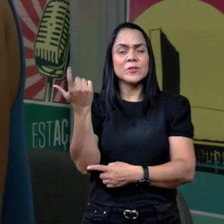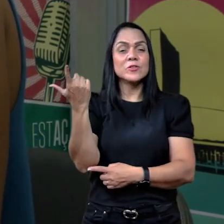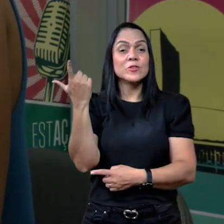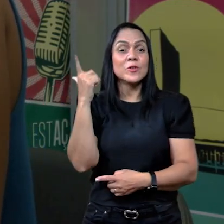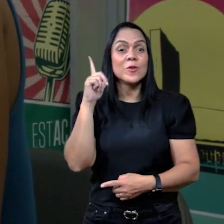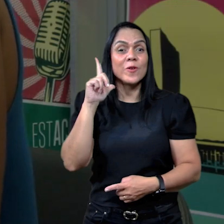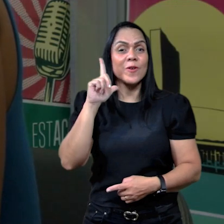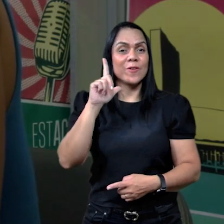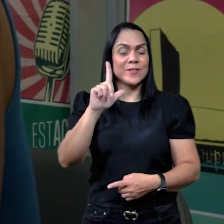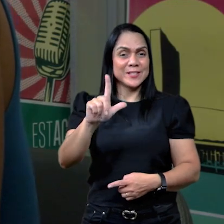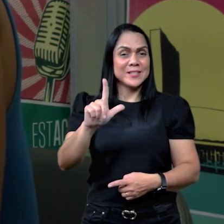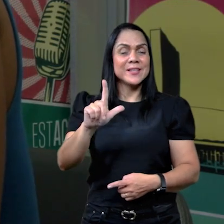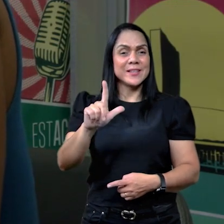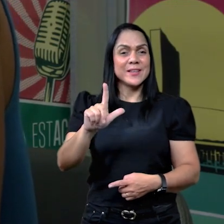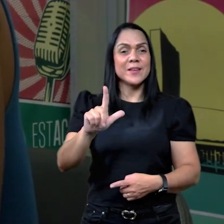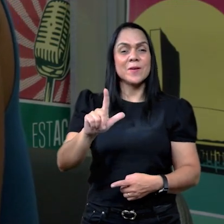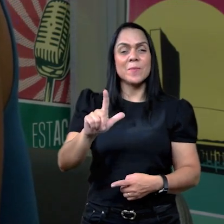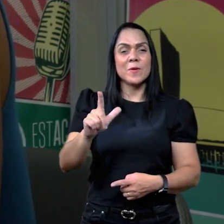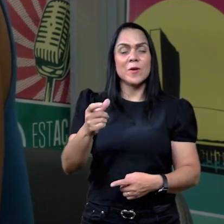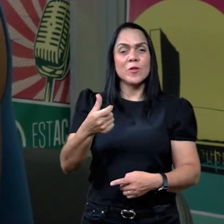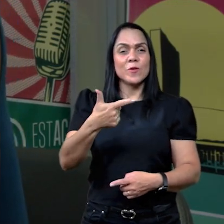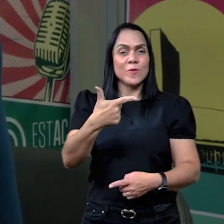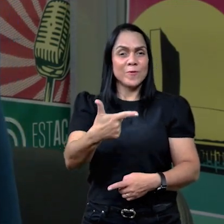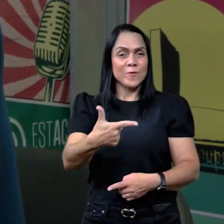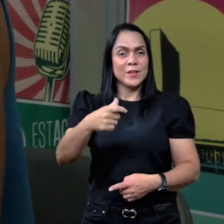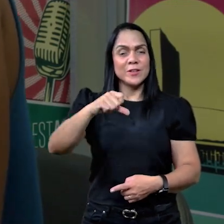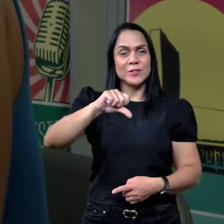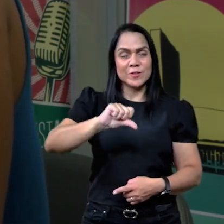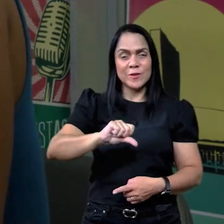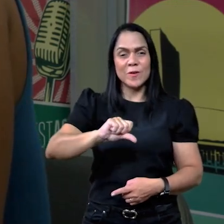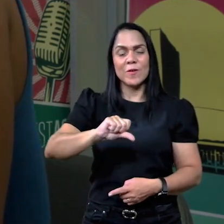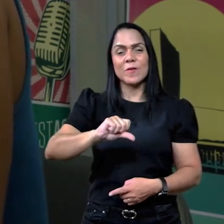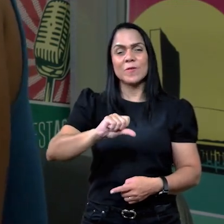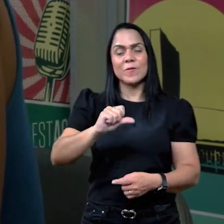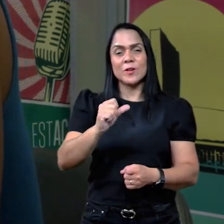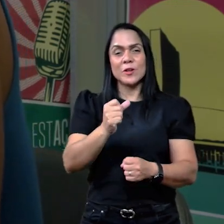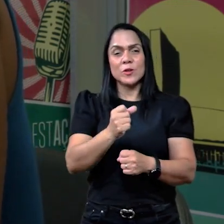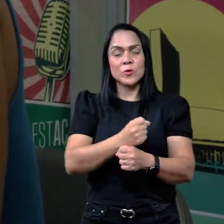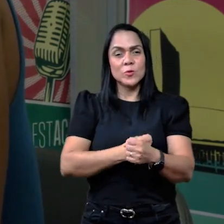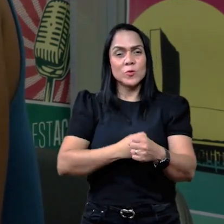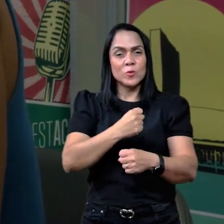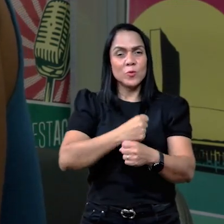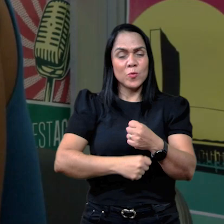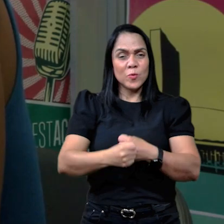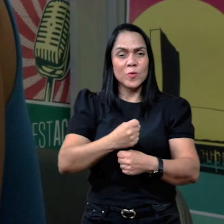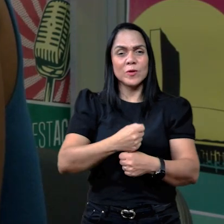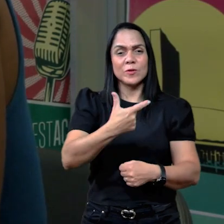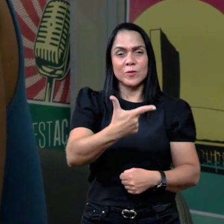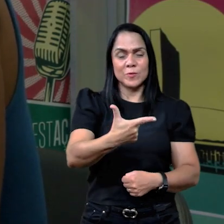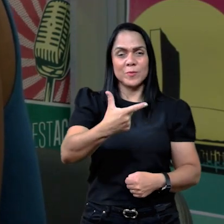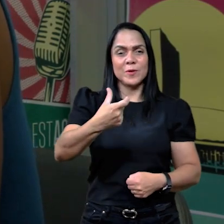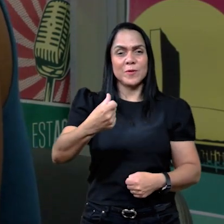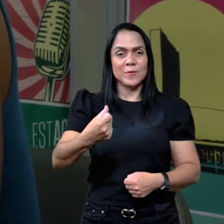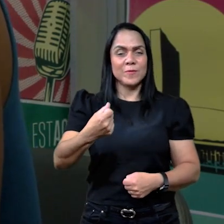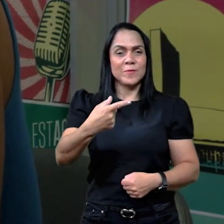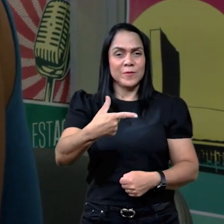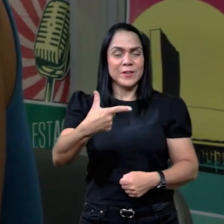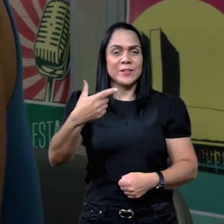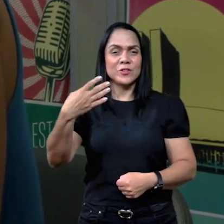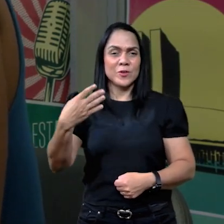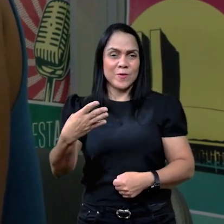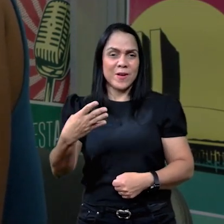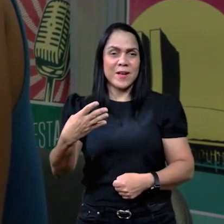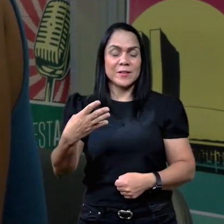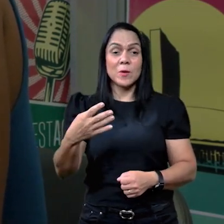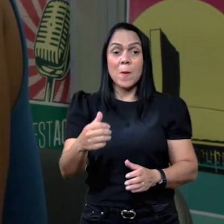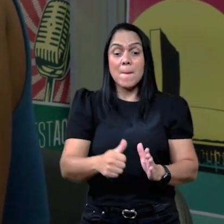conseguiu conquistar no finalzinho, né, no 29 de novembro de 2024, que era assim o